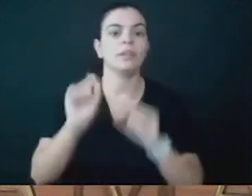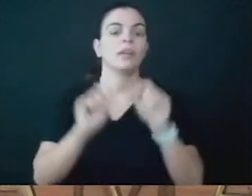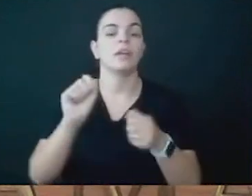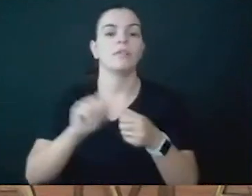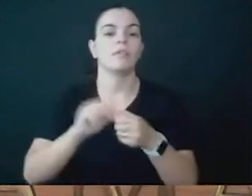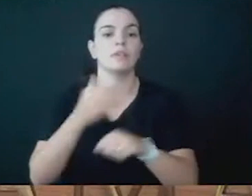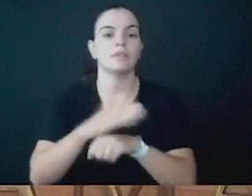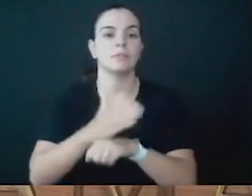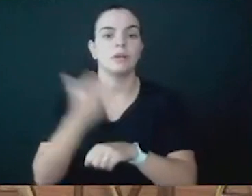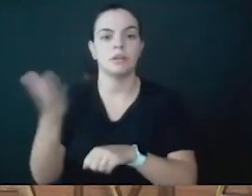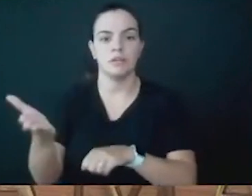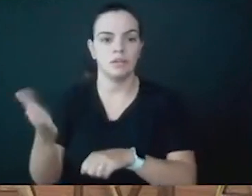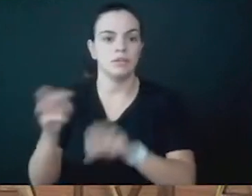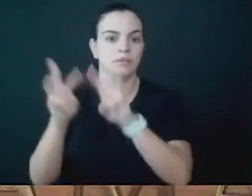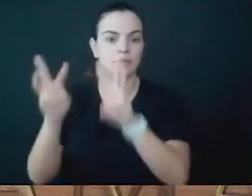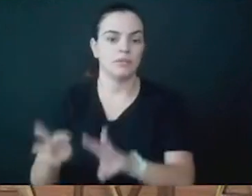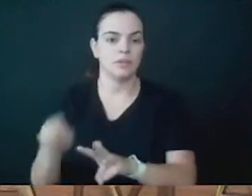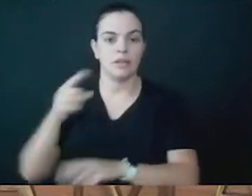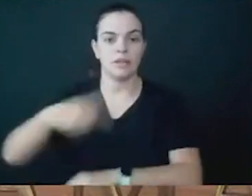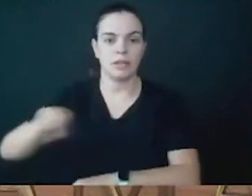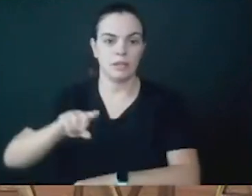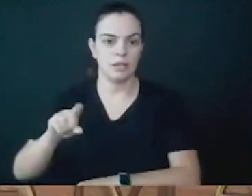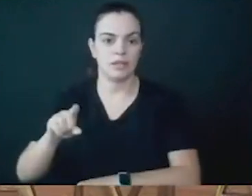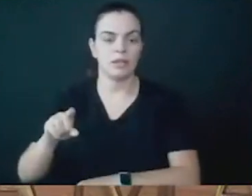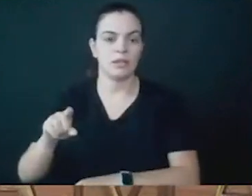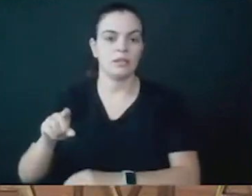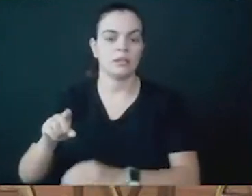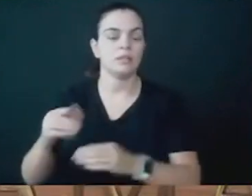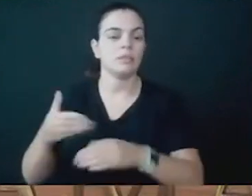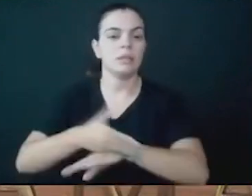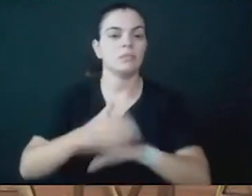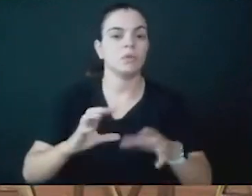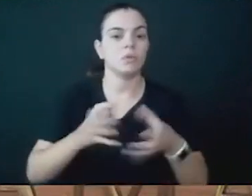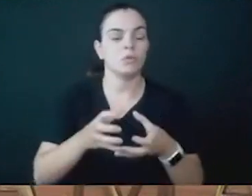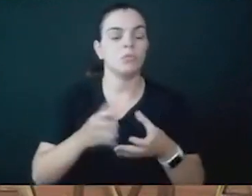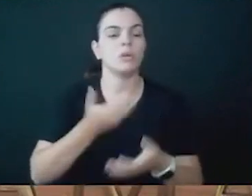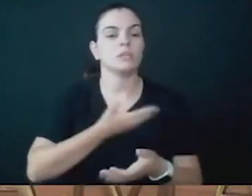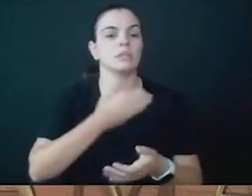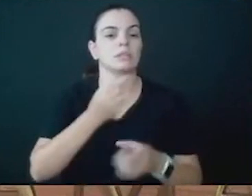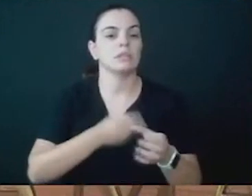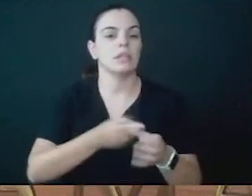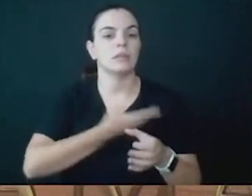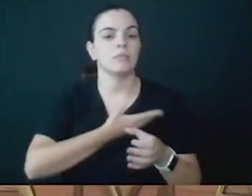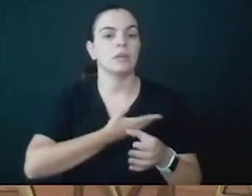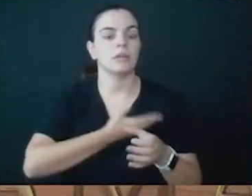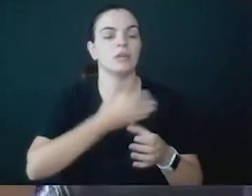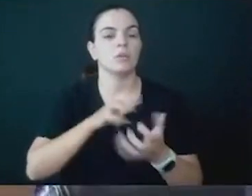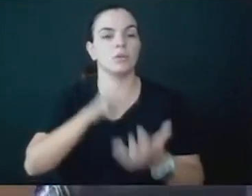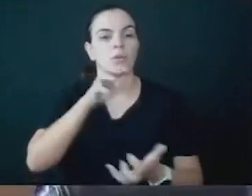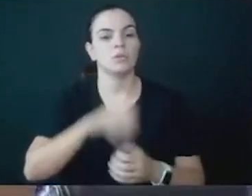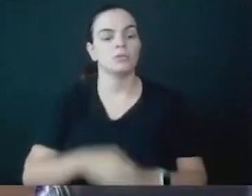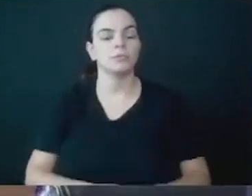eles fazem parte da comissão da Cidade Amiga do Idoso. Uhum, e eles ofereceram esse serviço para colocar dentro do plano. Tá,